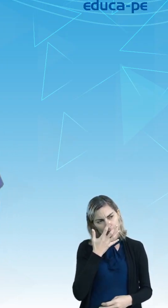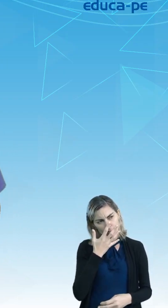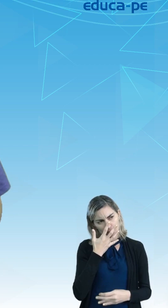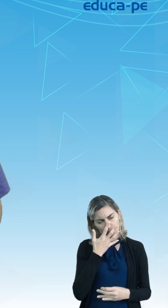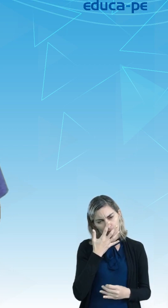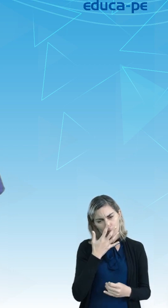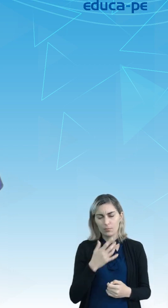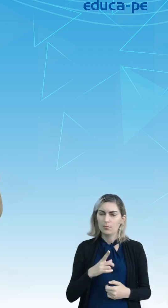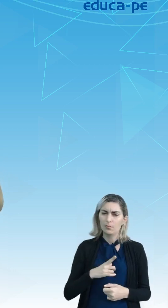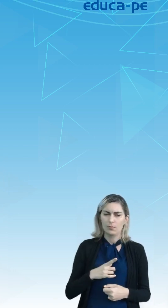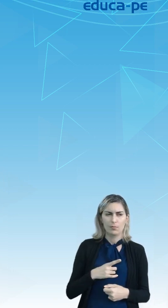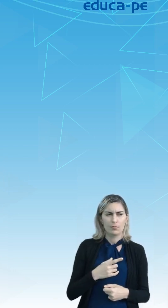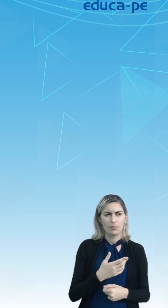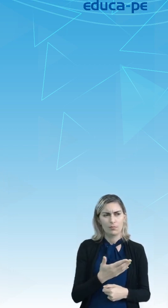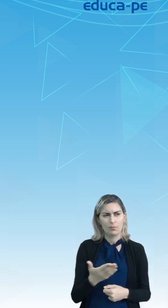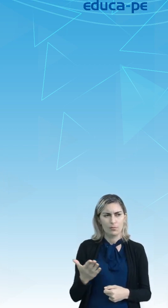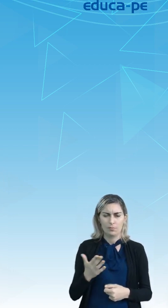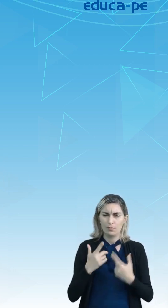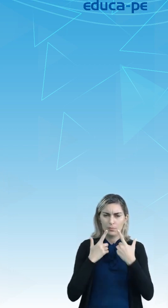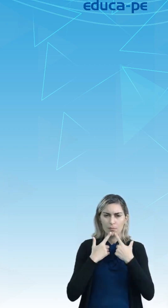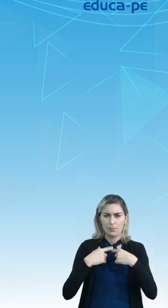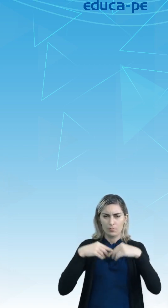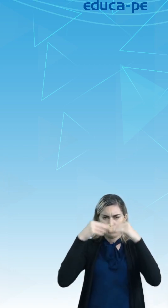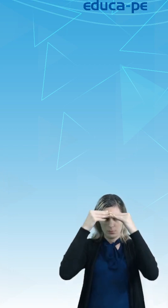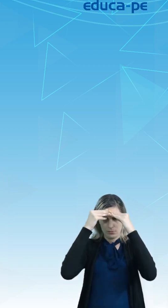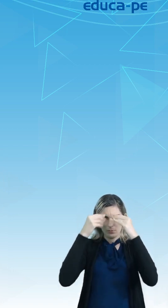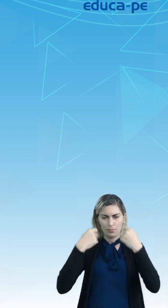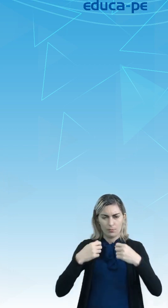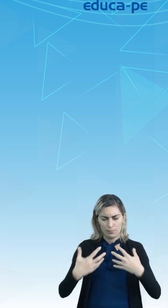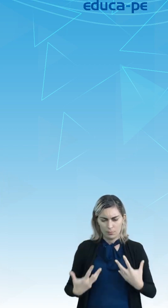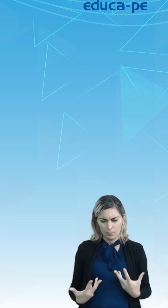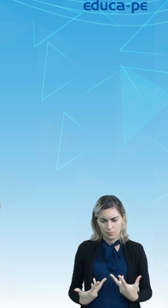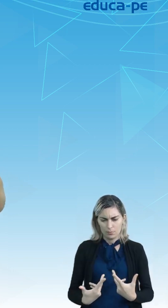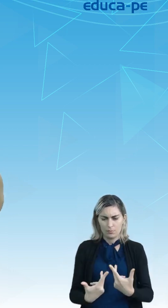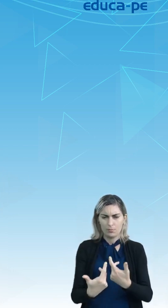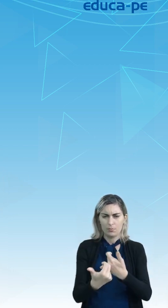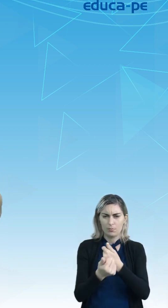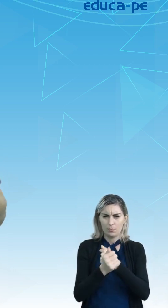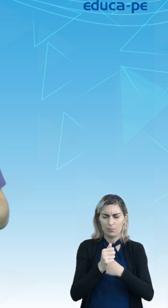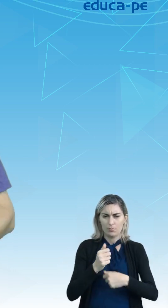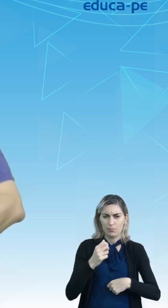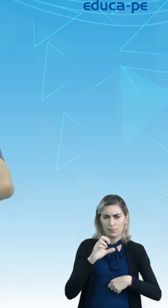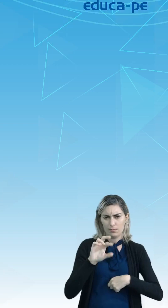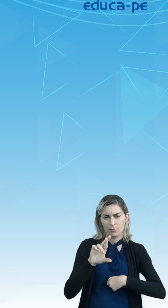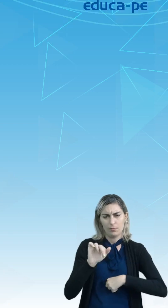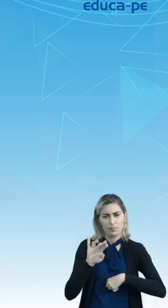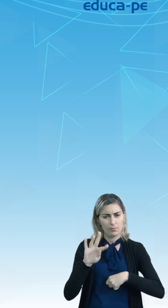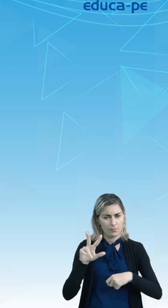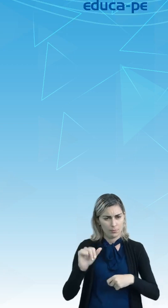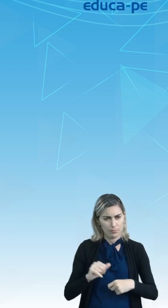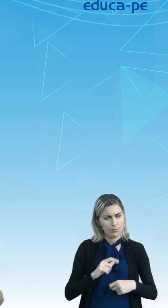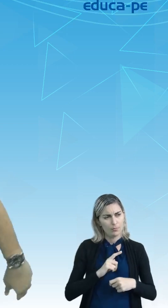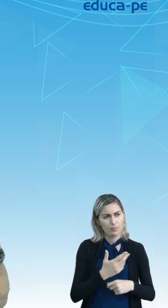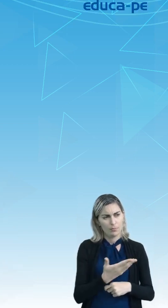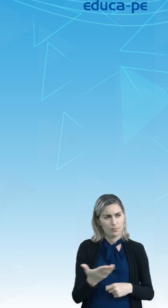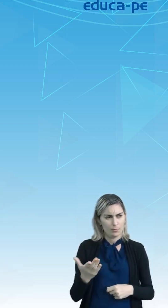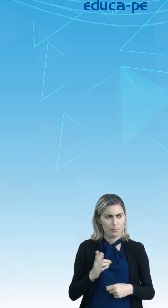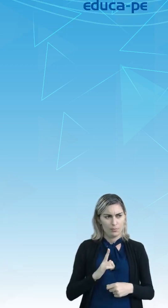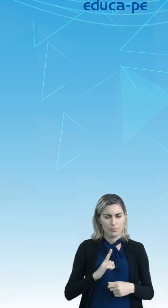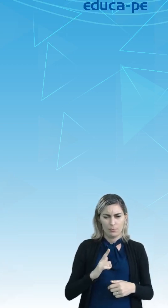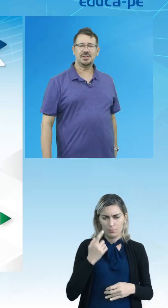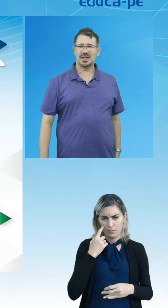seguinte questão. A linguagem tem que persuadir, tem que ser criativa, como nós temos, veja